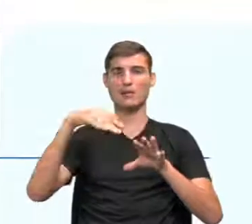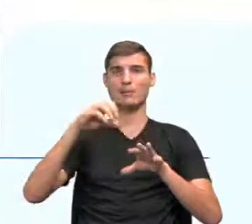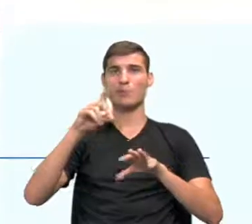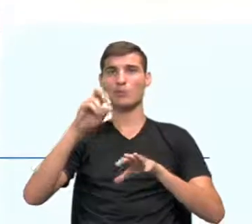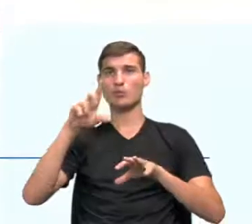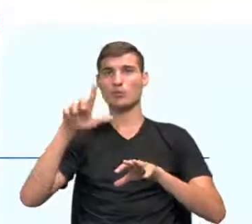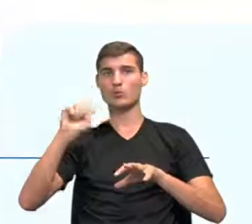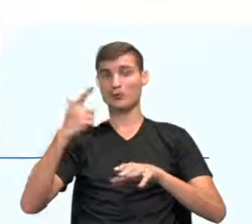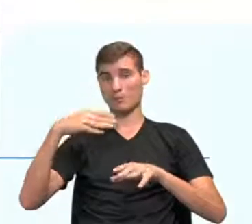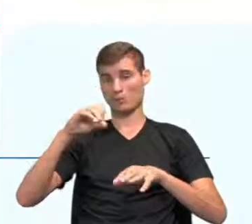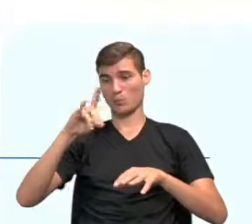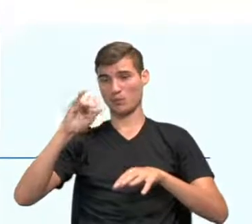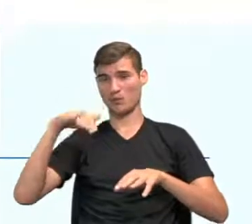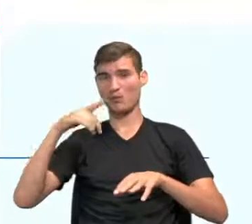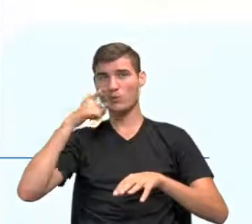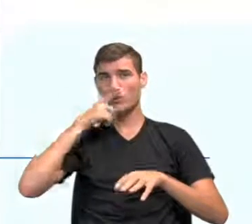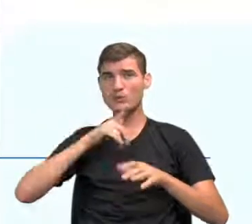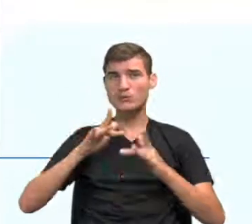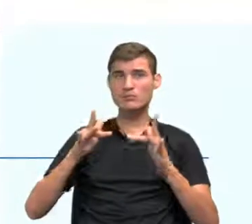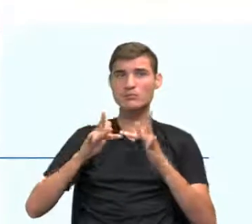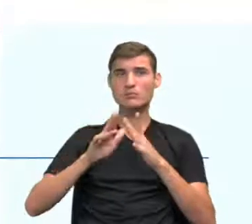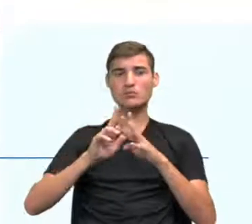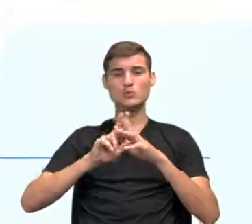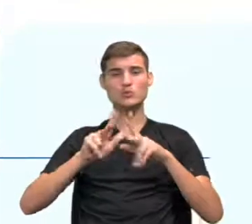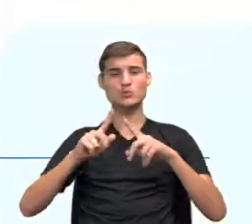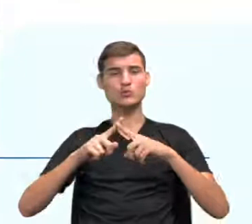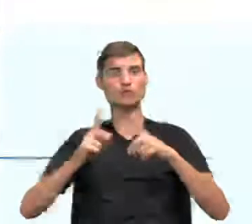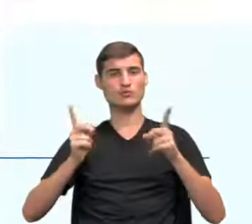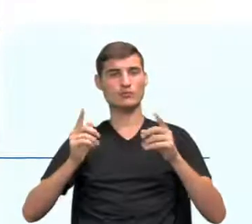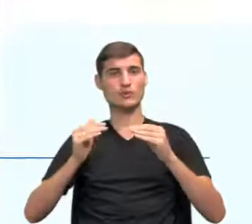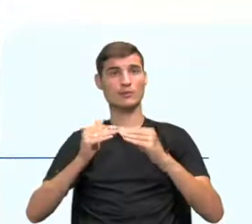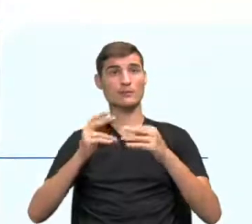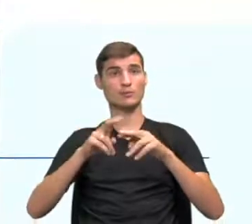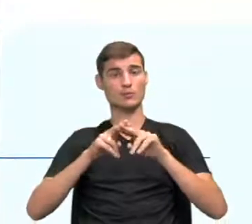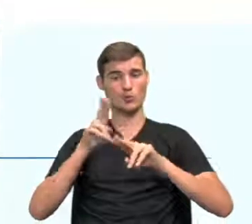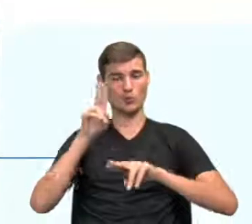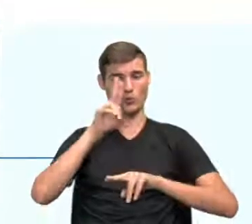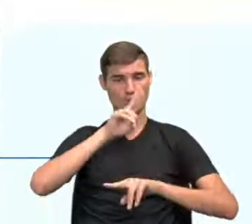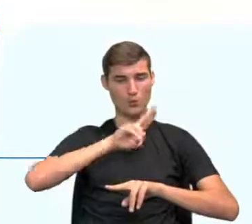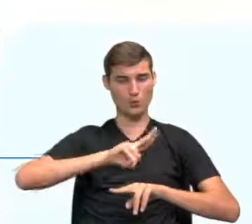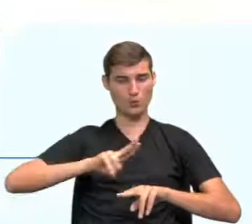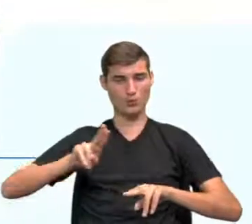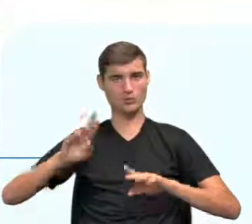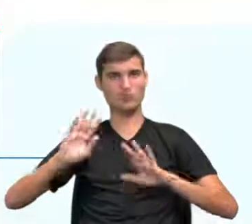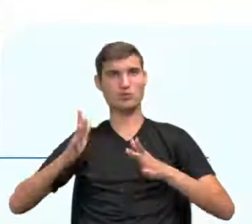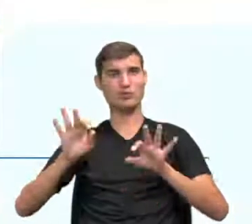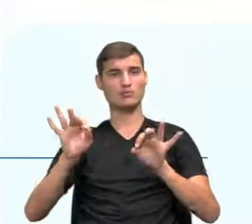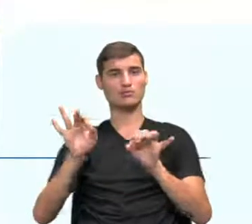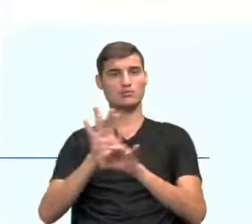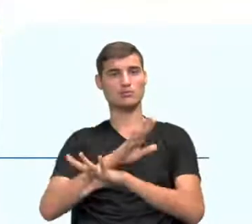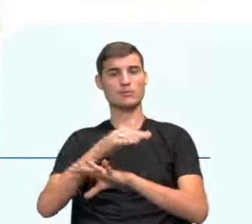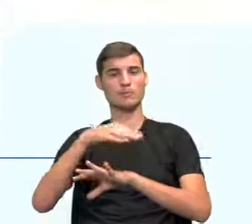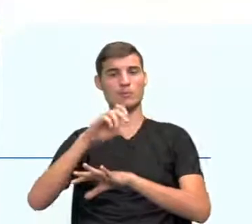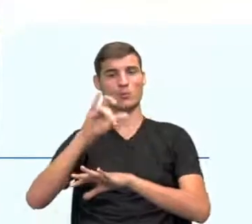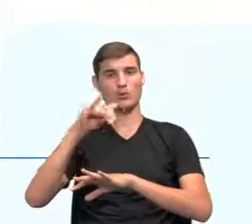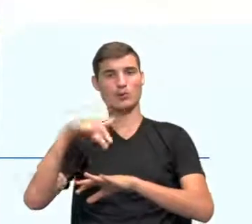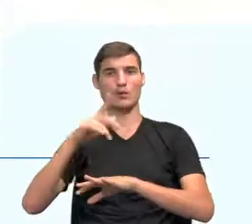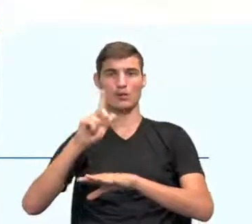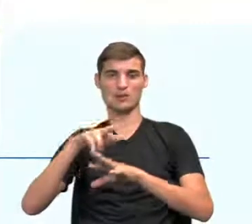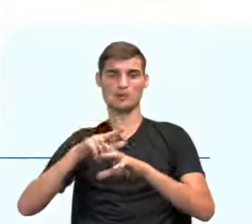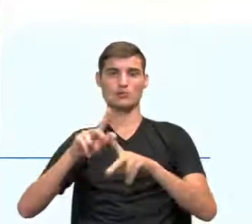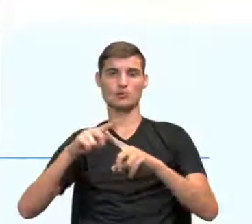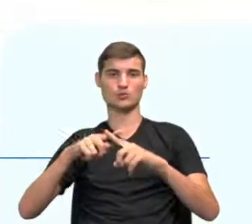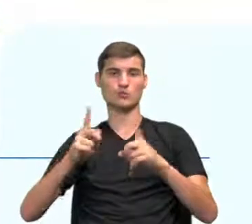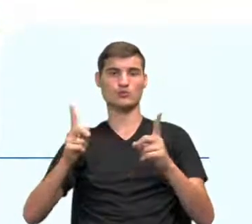modem ele consegue ligar redes diferentes. Então, tem que utilizar o modem porque vão ser redes diferentes.